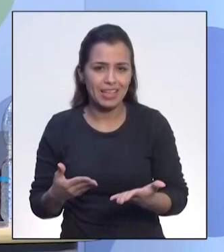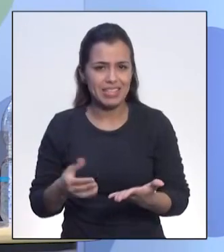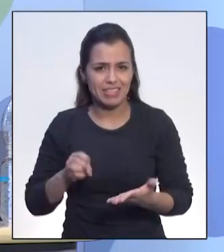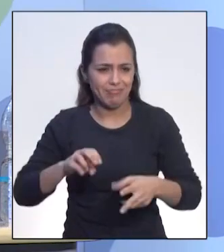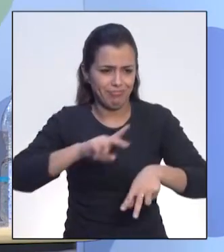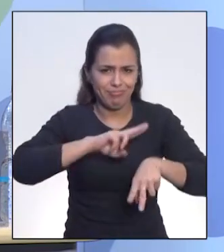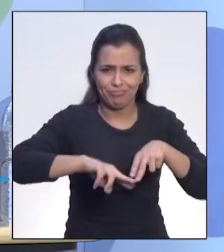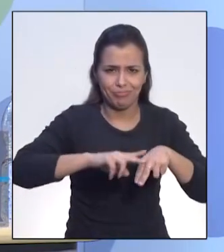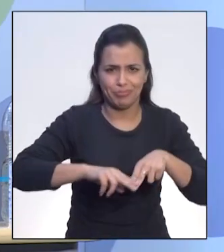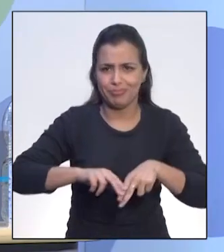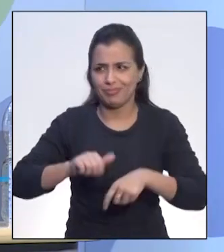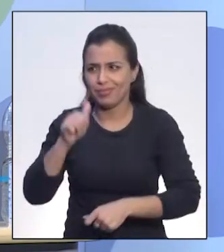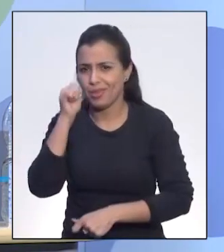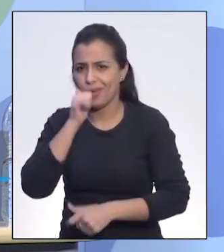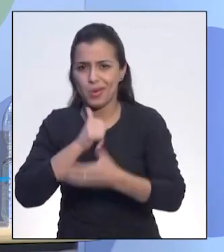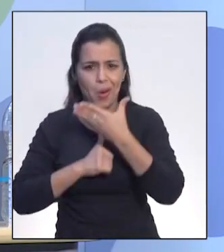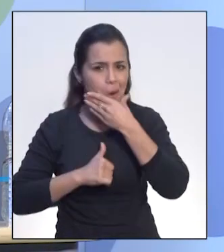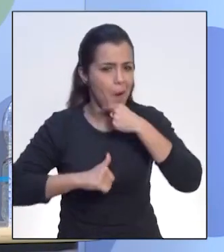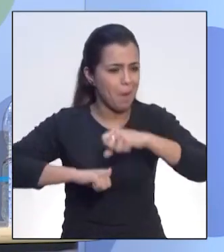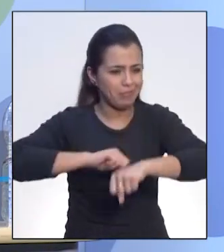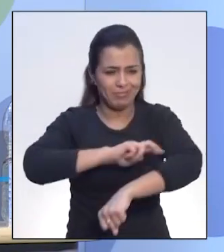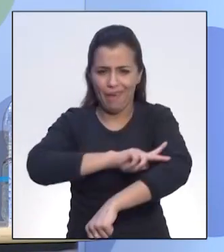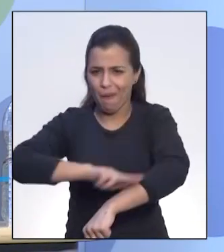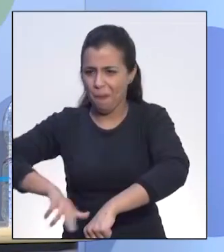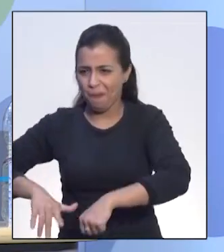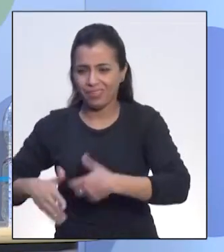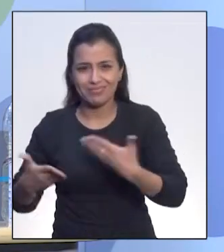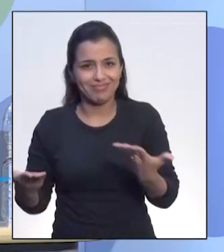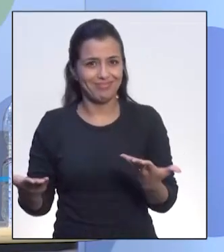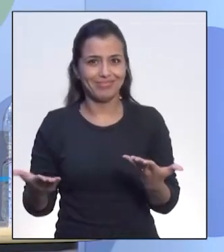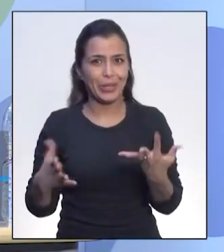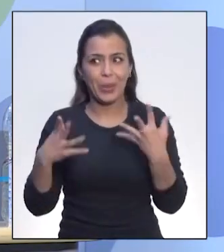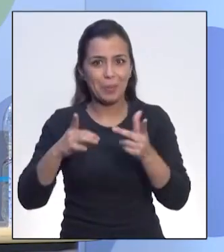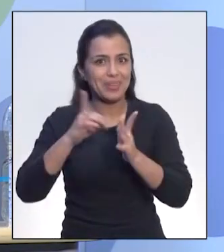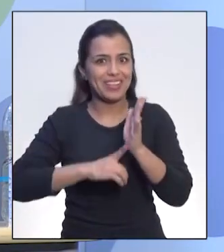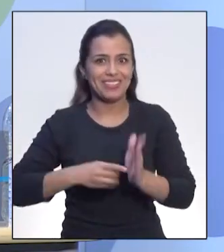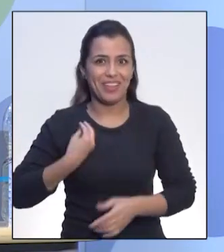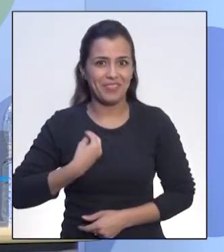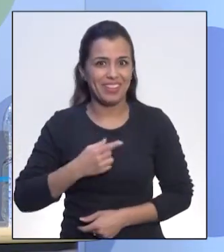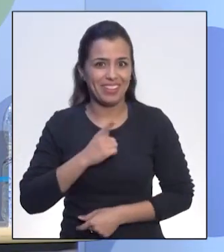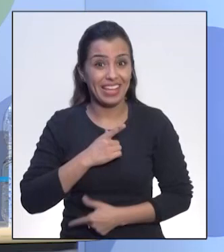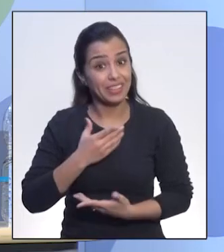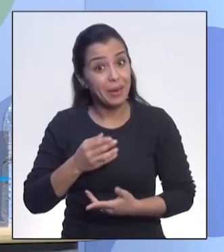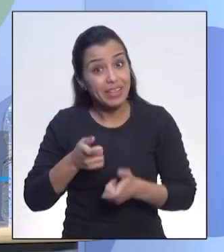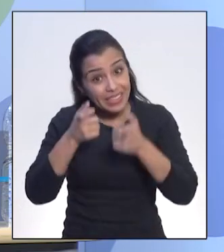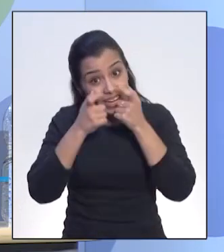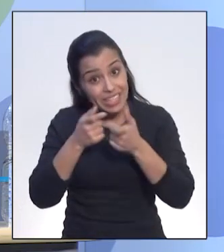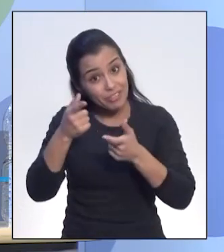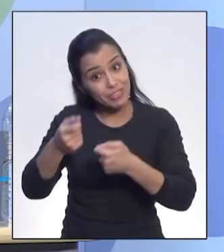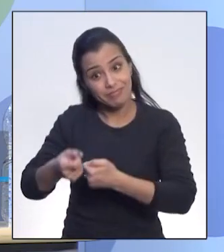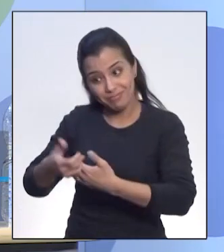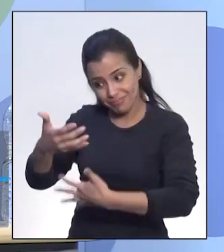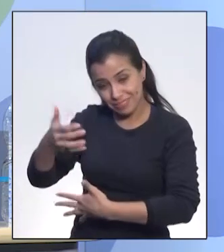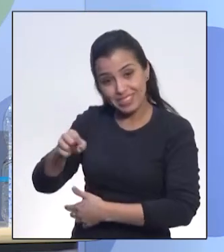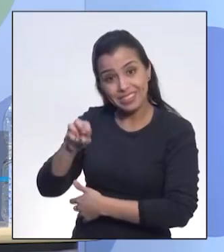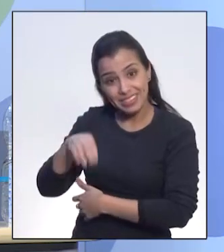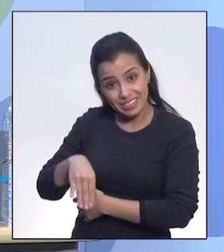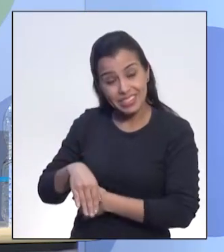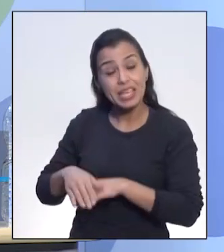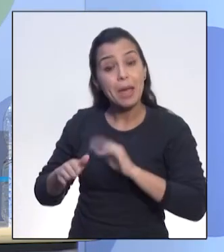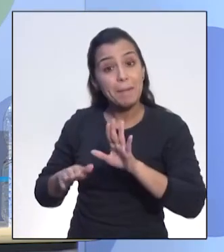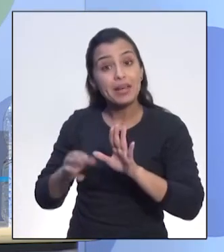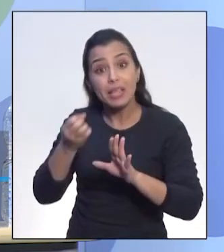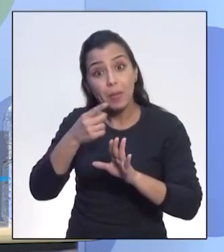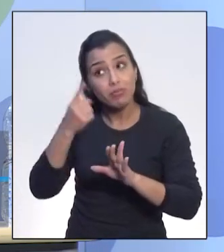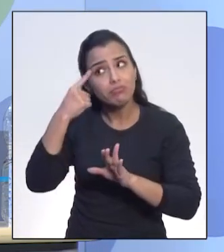da sua sexualidade, da sua etnia, o que for. Né? Então, eu acho muito interessante que vocês colocam isso, mas também vale a gente